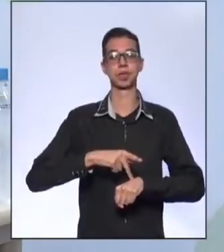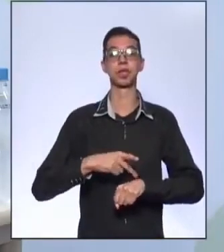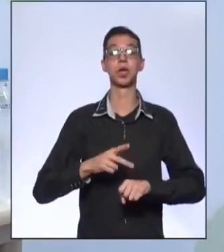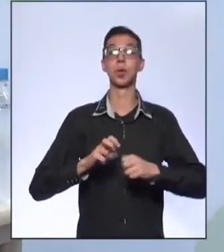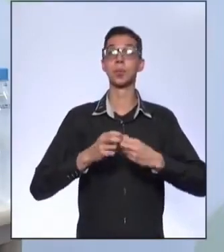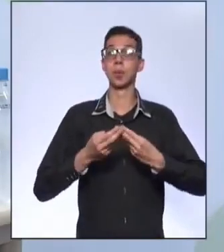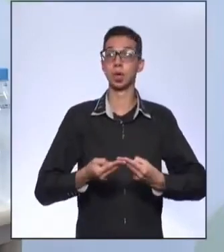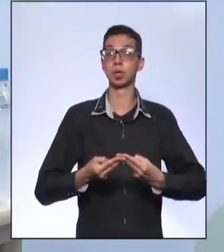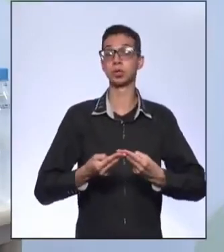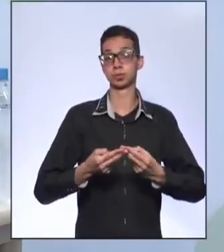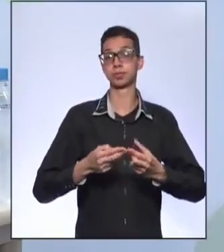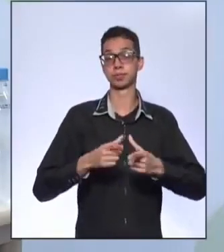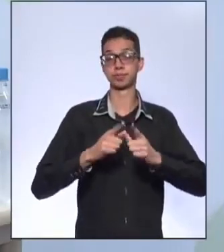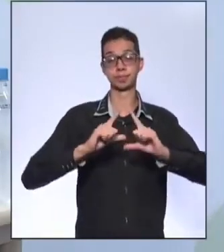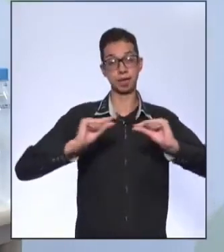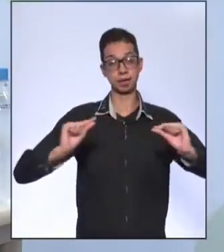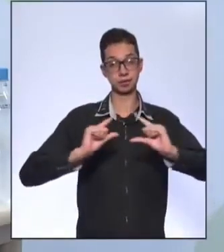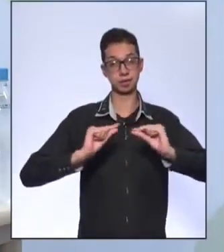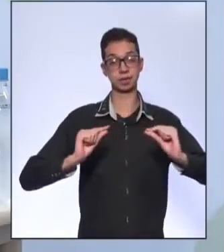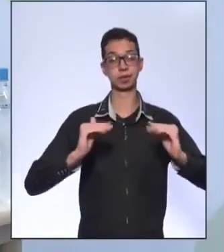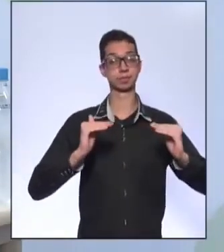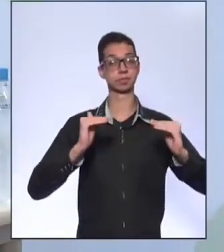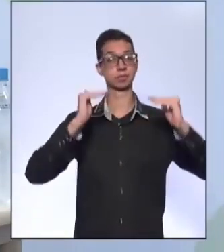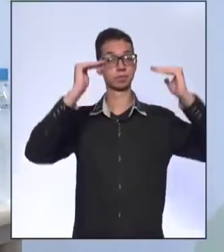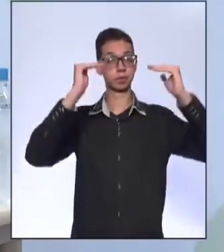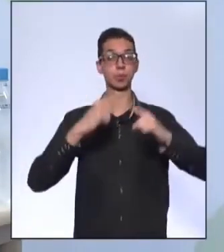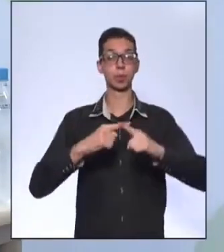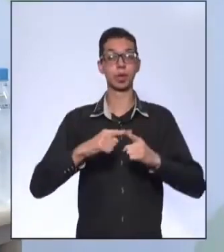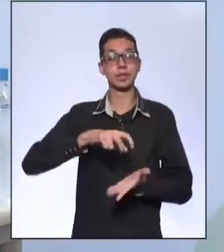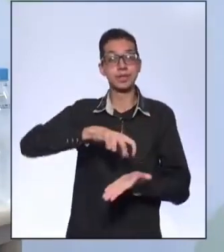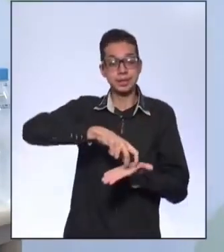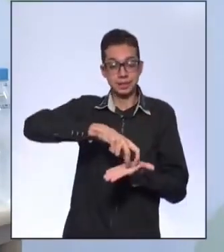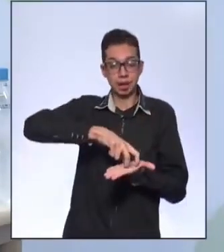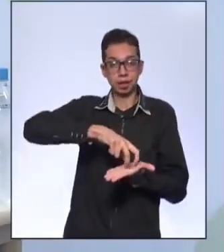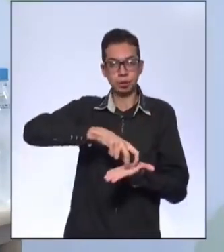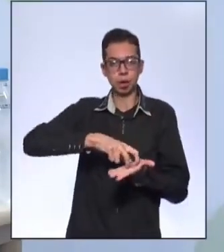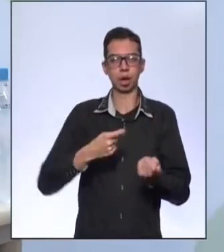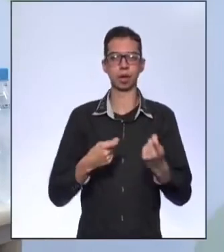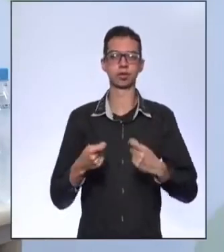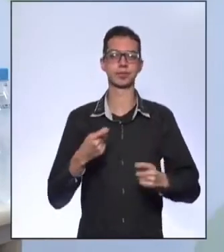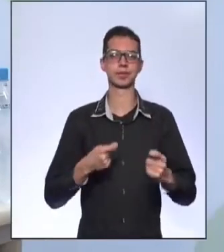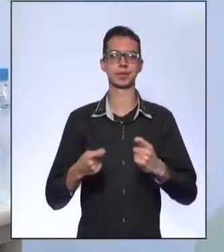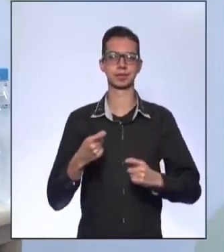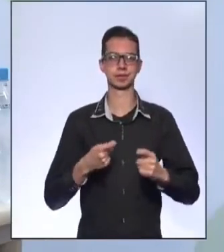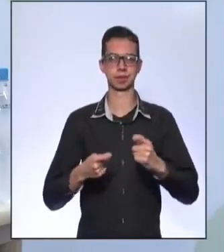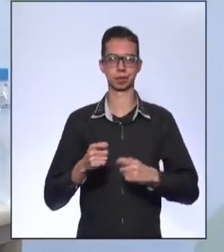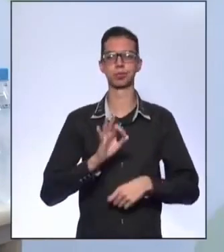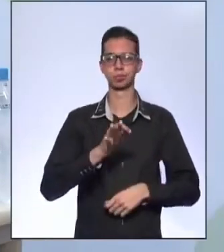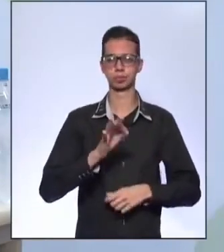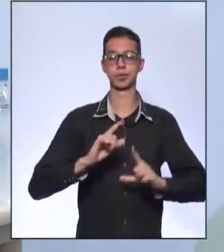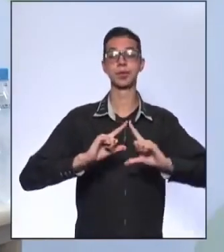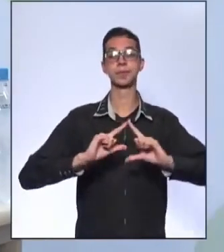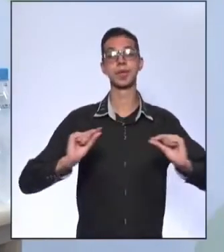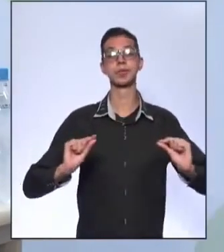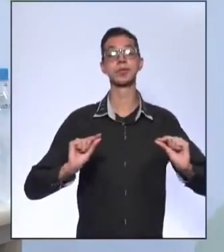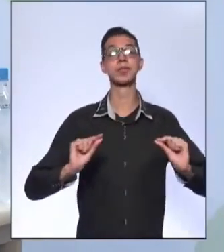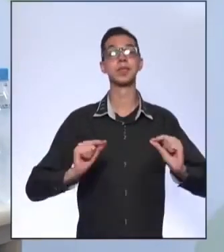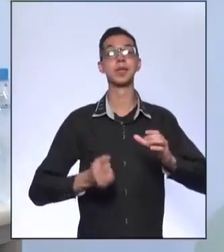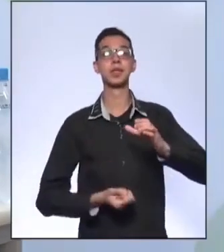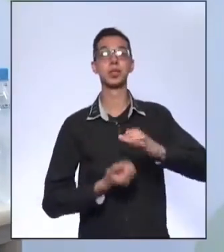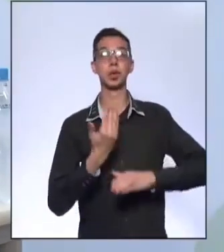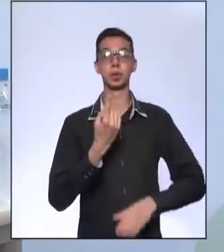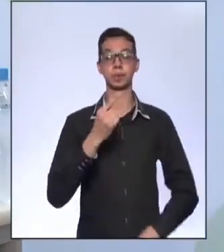disso também dá um destaque para Brasília principalmente nessa questão da sua centralização administrativa também Brasília aí foi fundado em